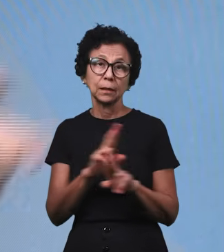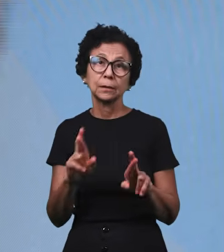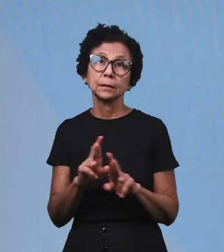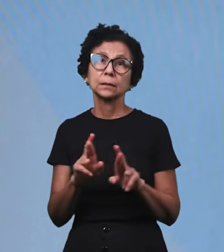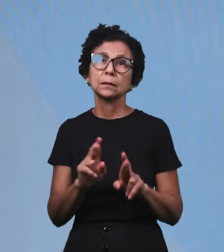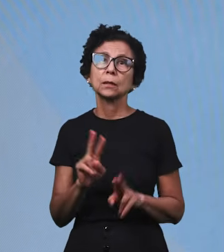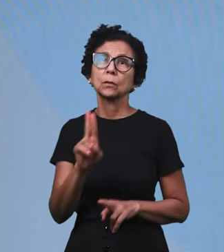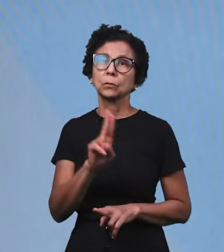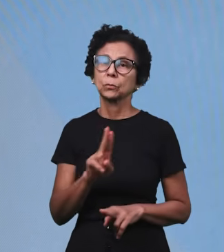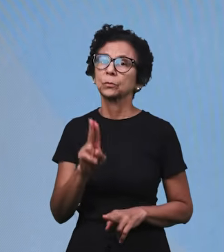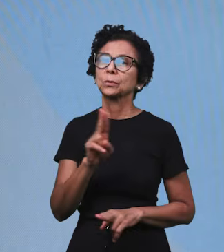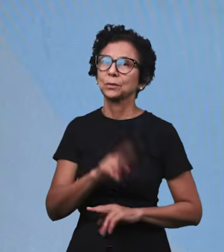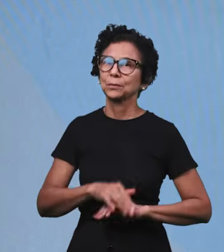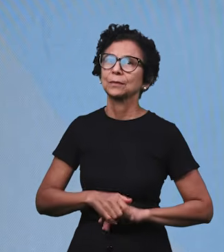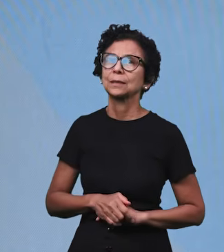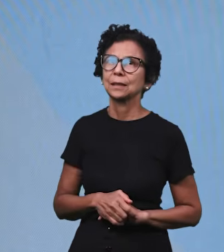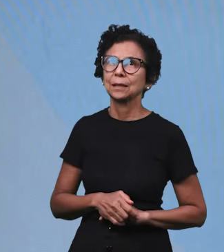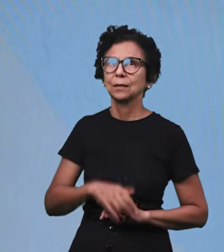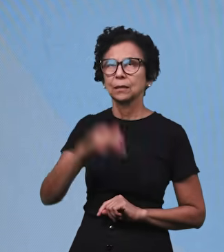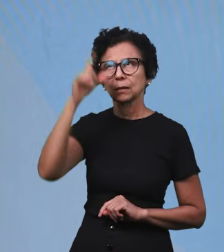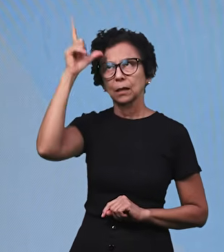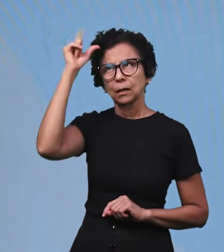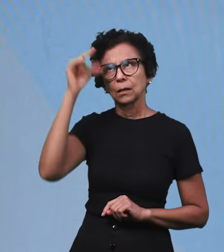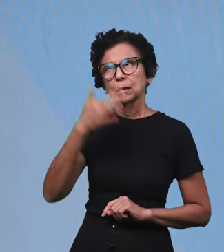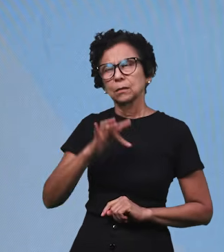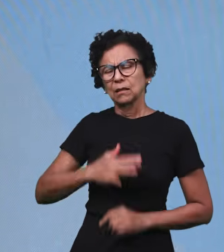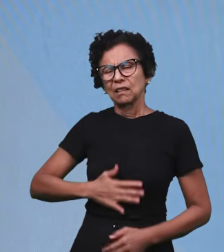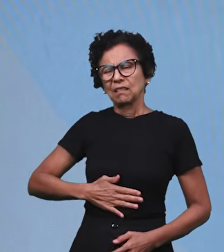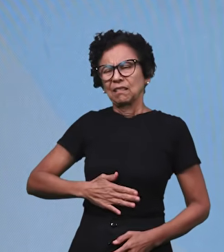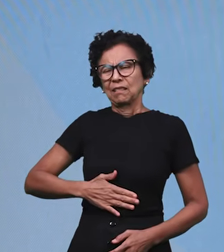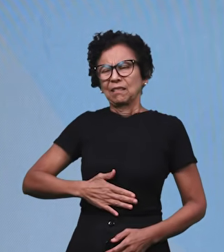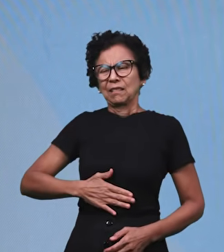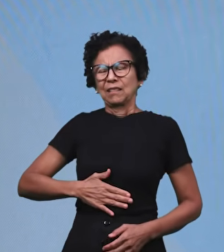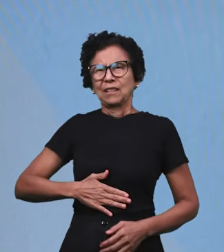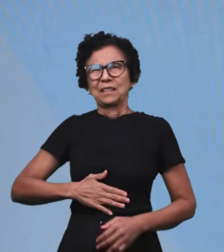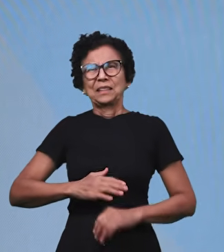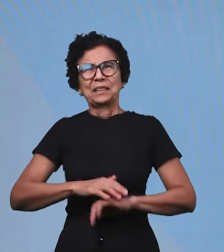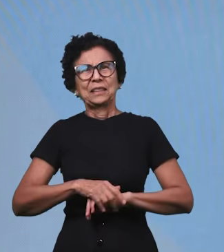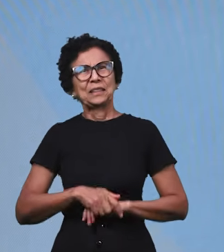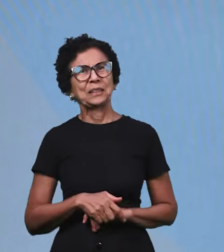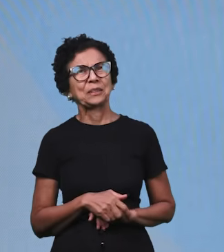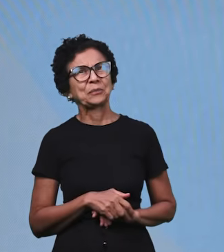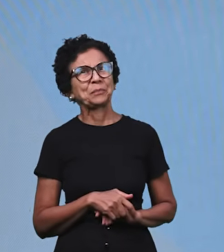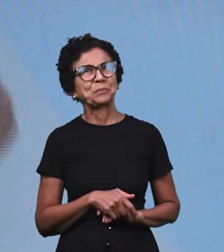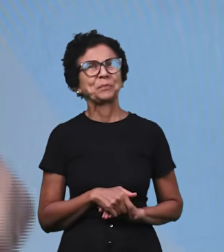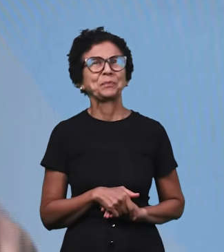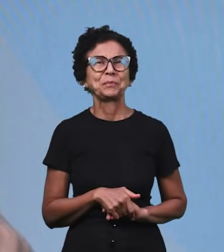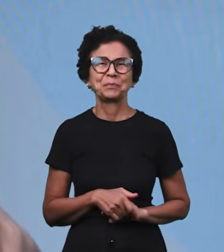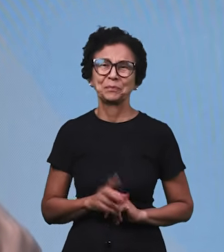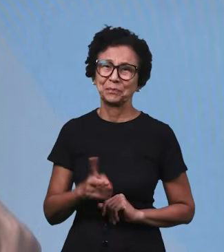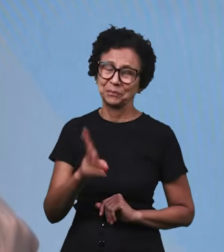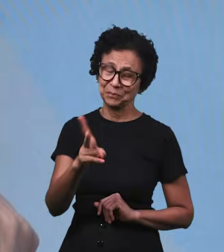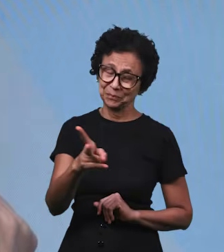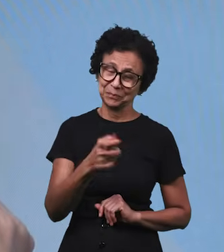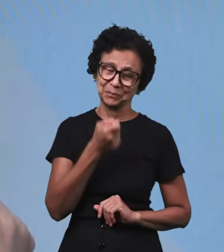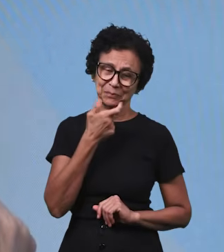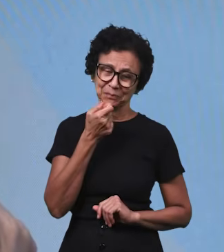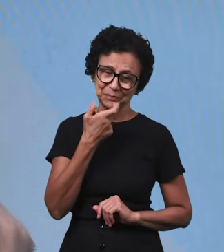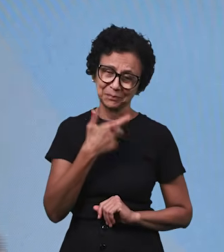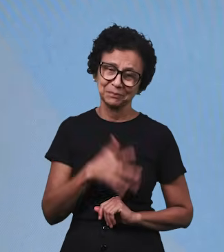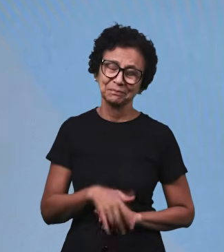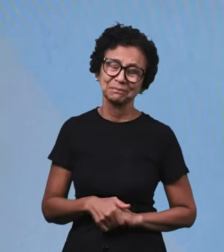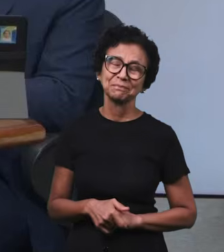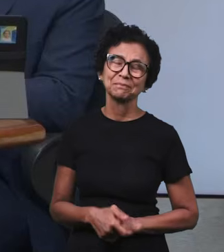e eles costumam usar muito para aliviar um pouco aquela dor de estômago, né? Só que eles não usam um tempo curtinho, eles usam para sempre.